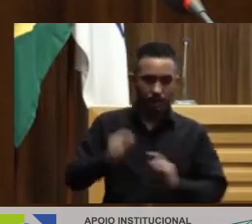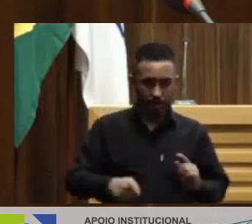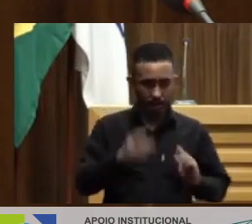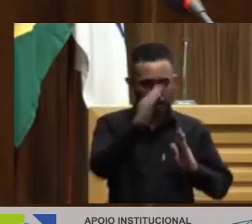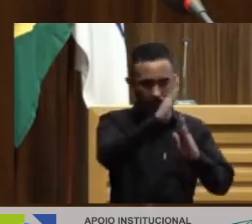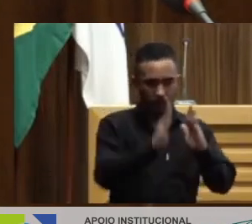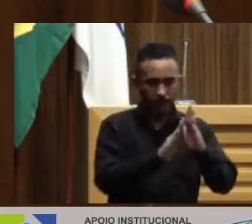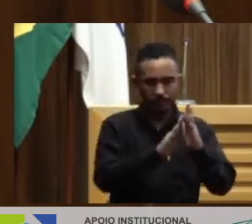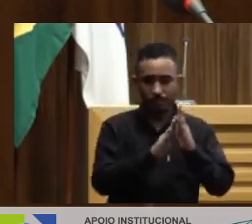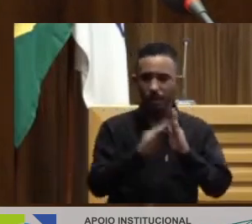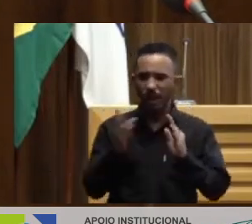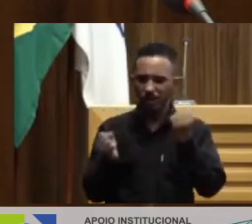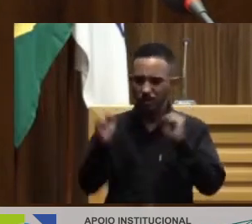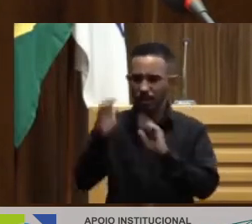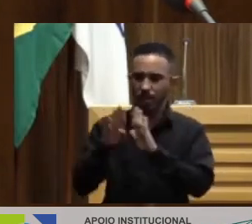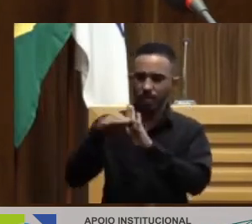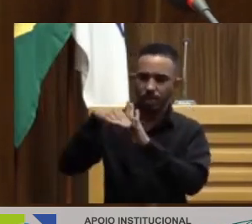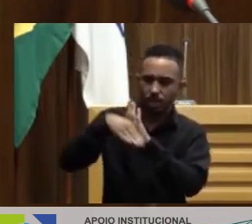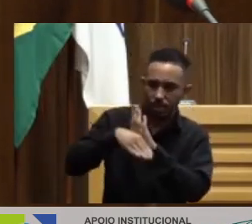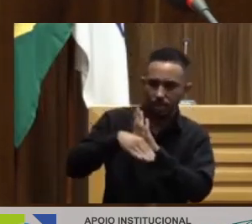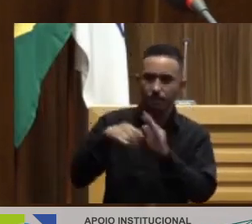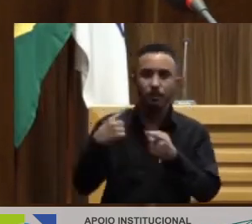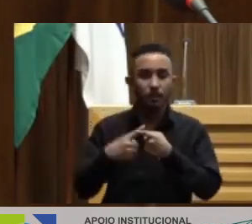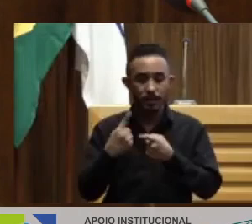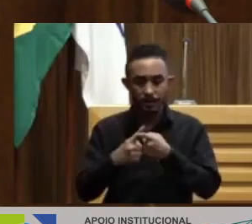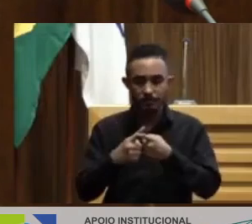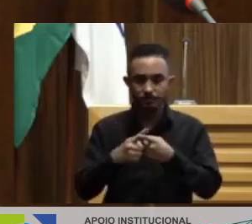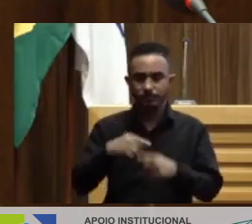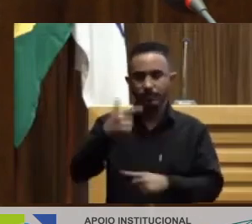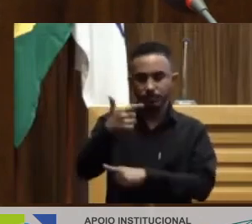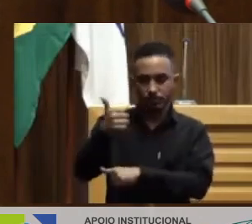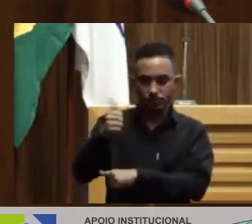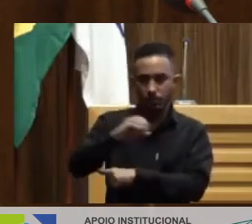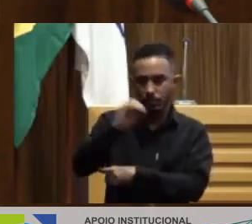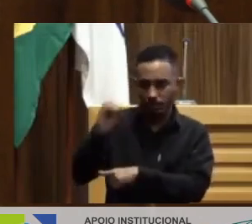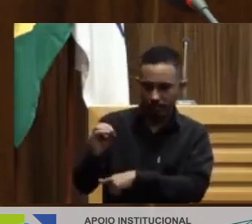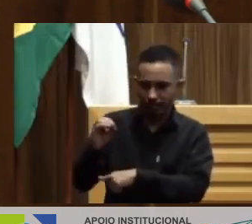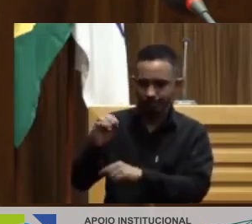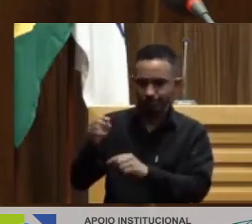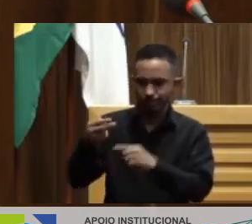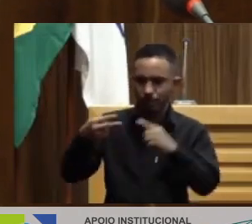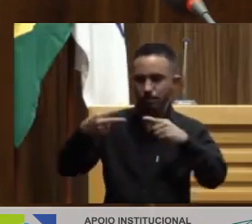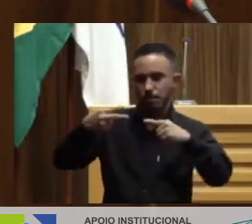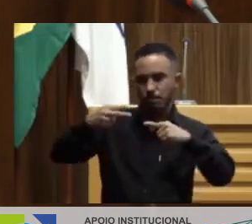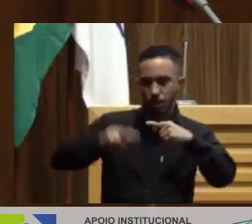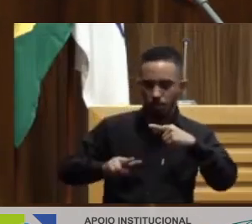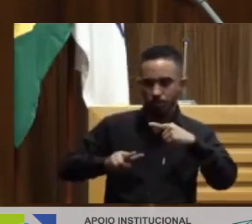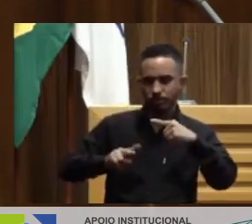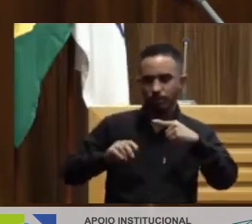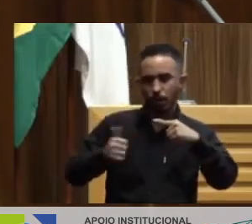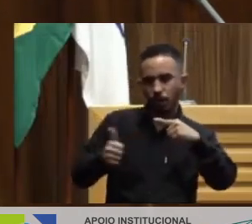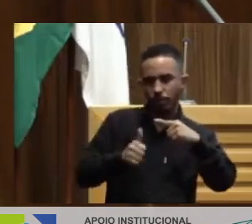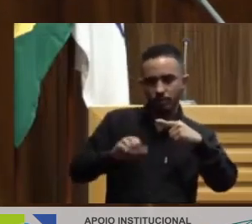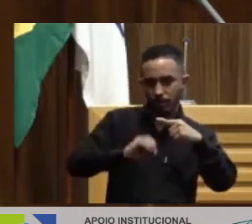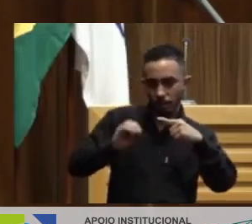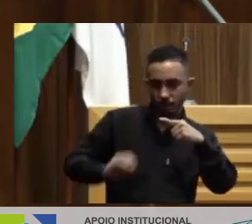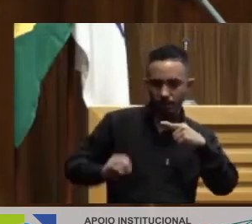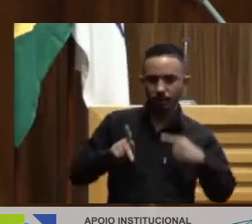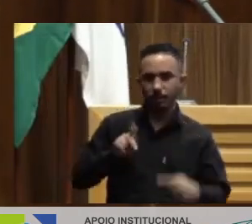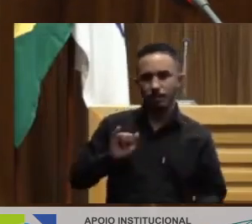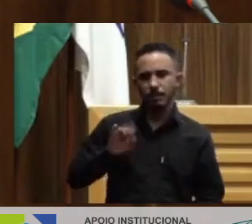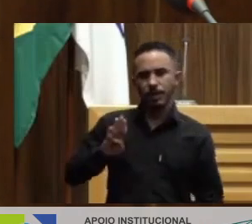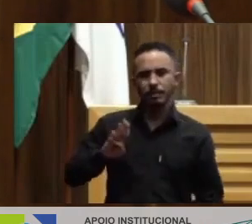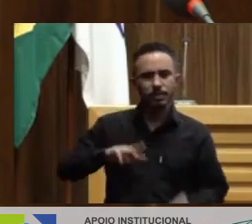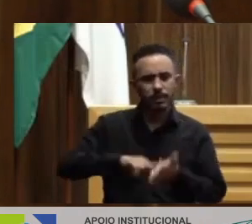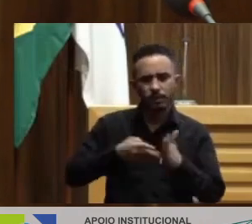indústria perdeu relevância, ela saiu de uma participação de 21% do PIB para aproximadamente 11% do PIB. Ou seja,